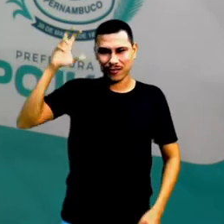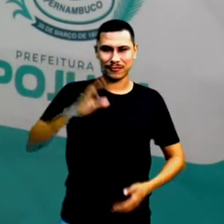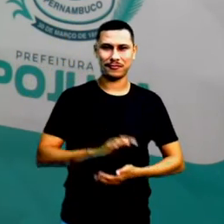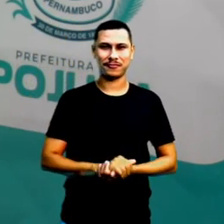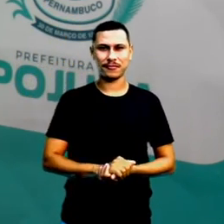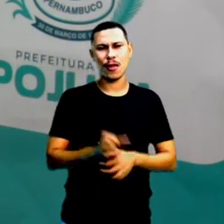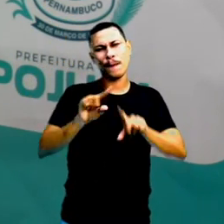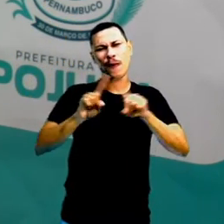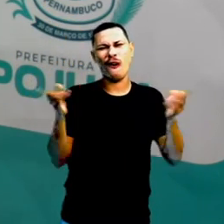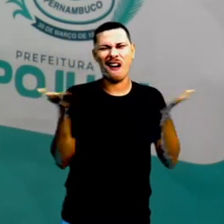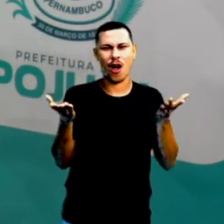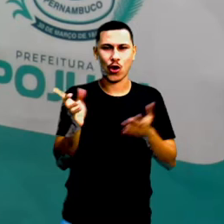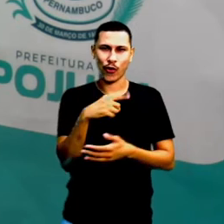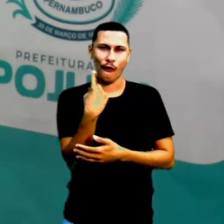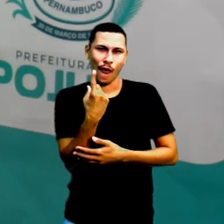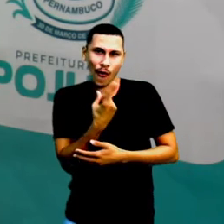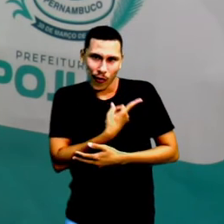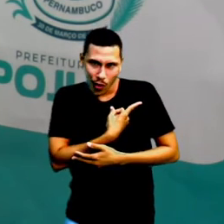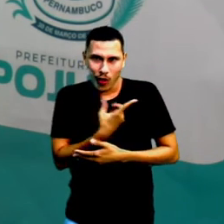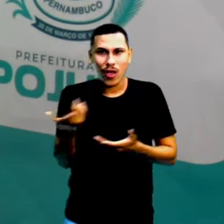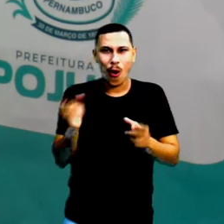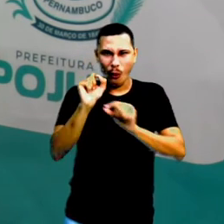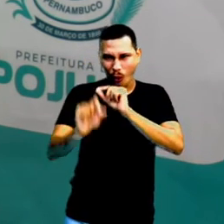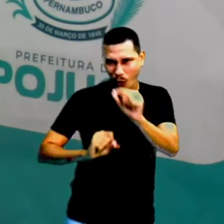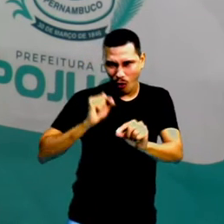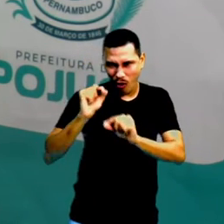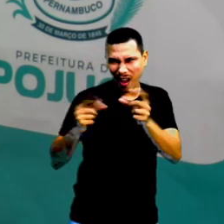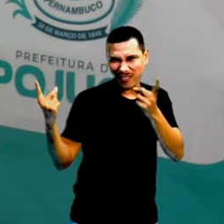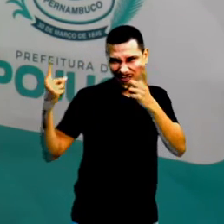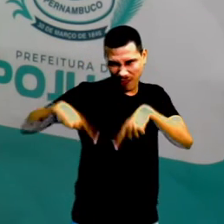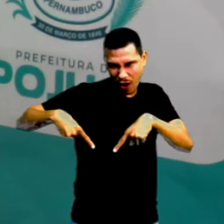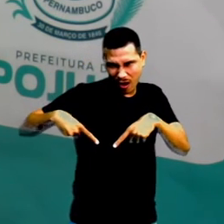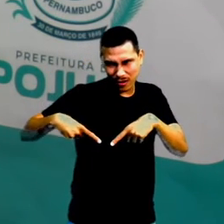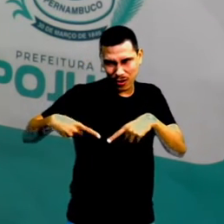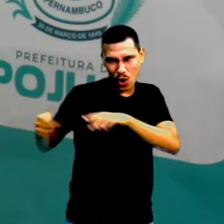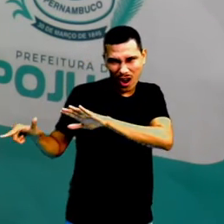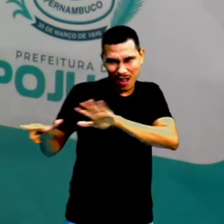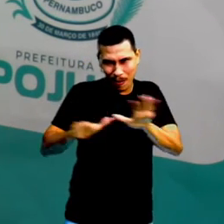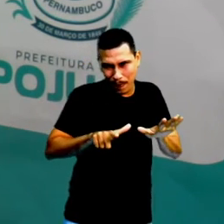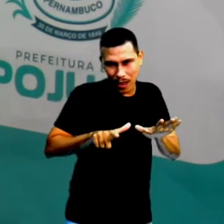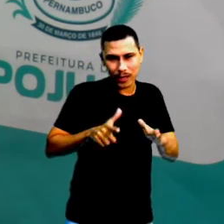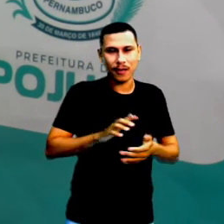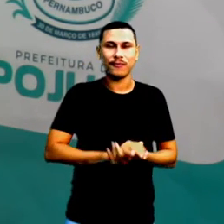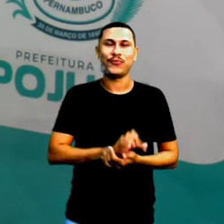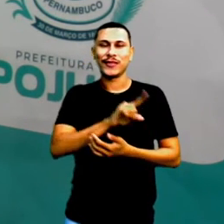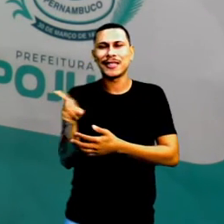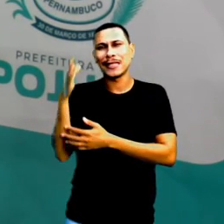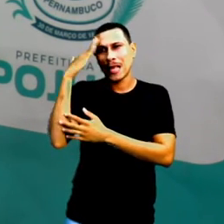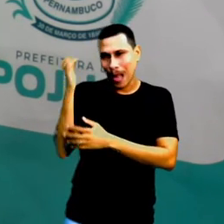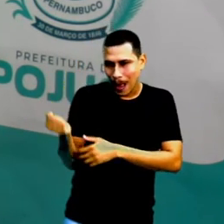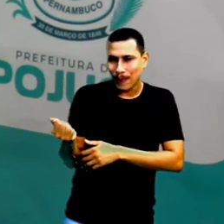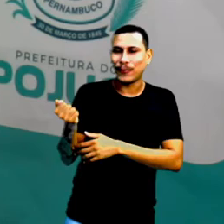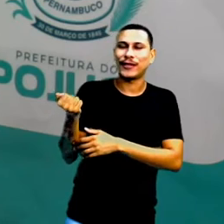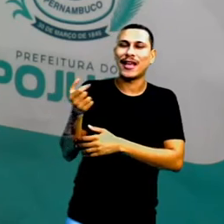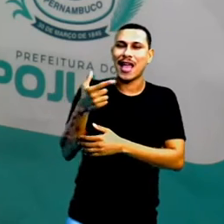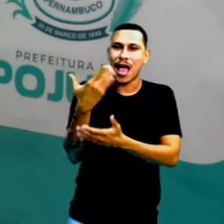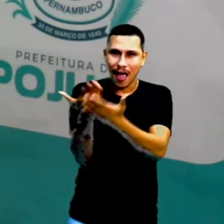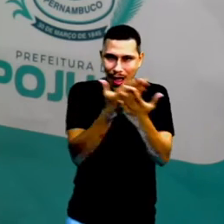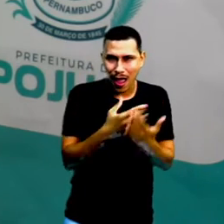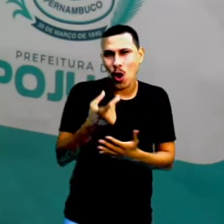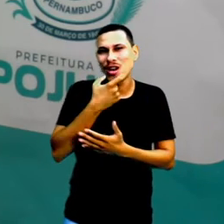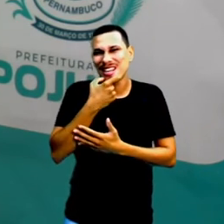E vamos agora para o nosso Week Challenge. Vocês já sabem que toda aula de inglês, no final, nós temos